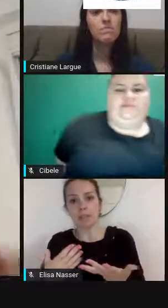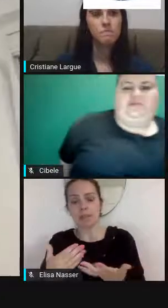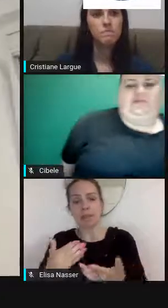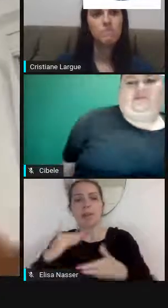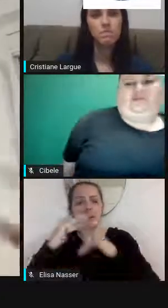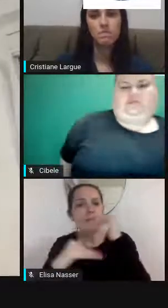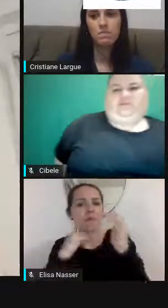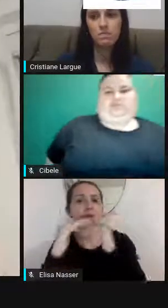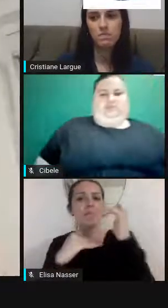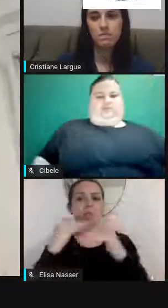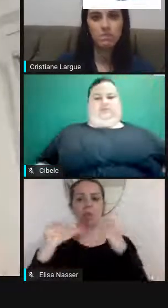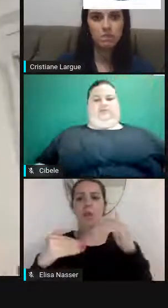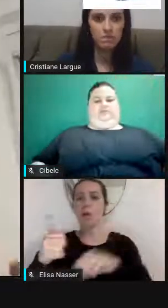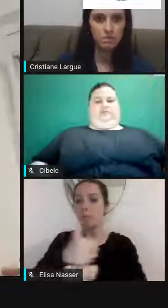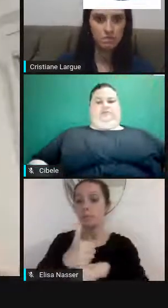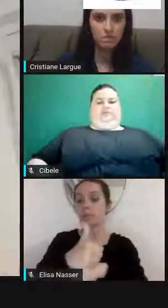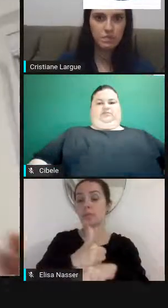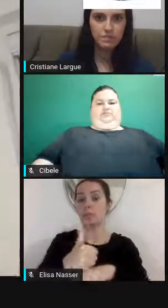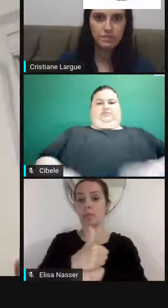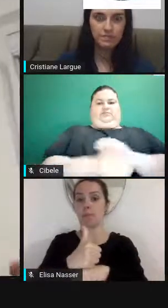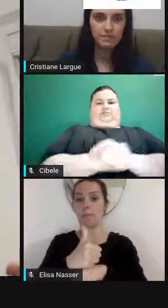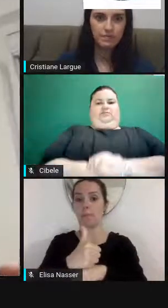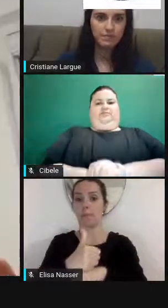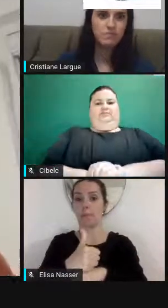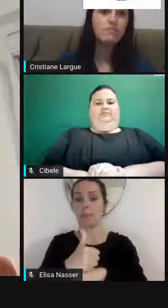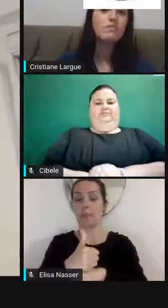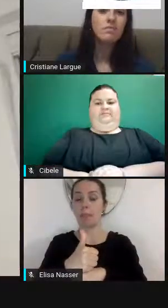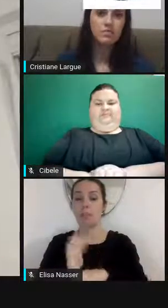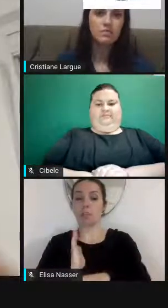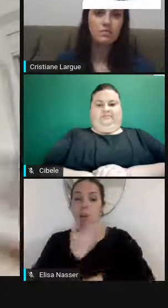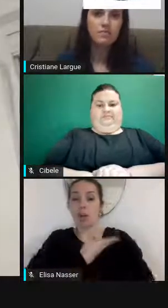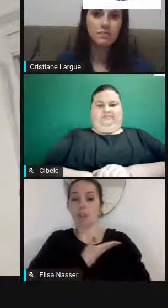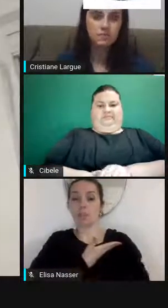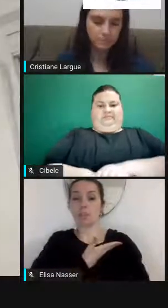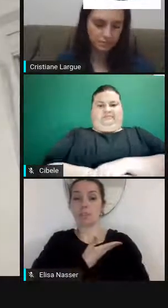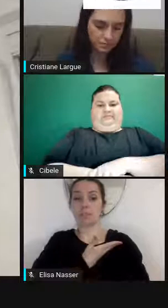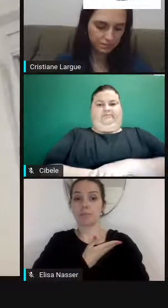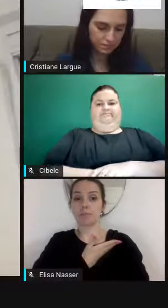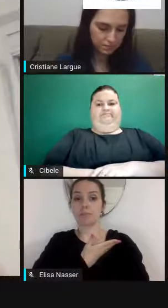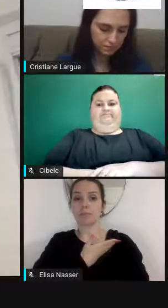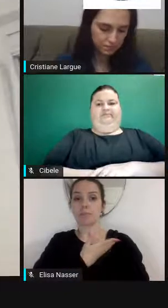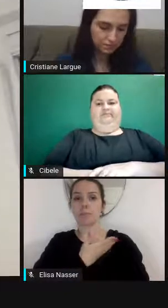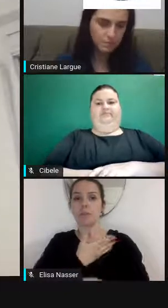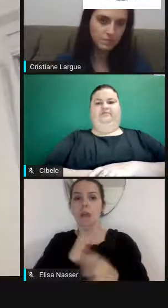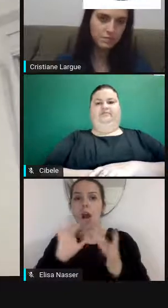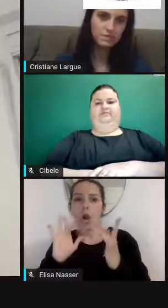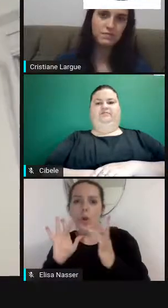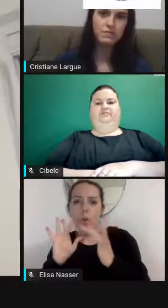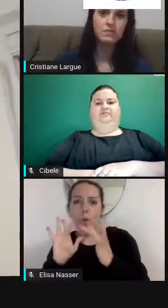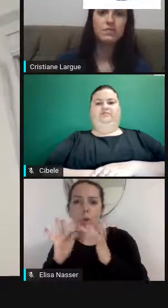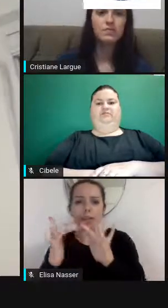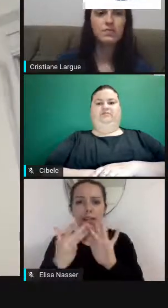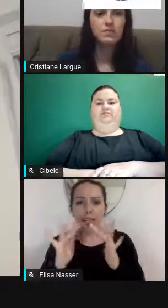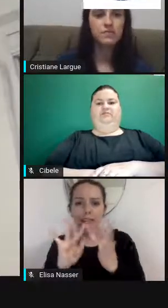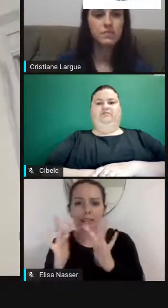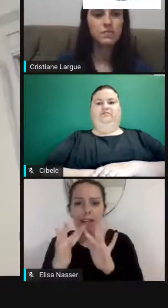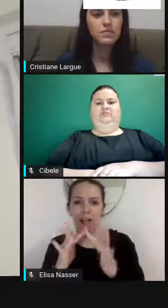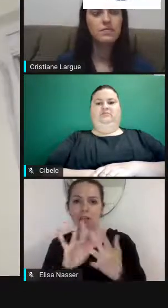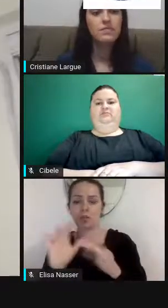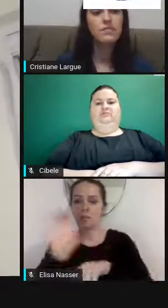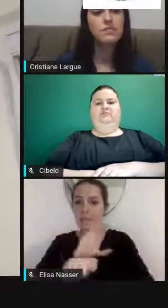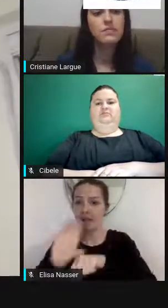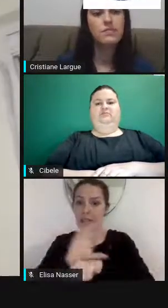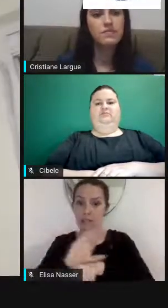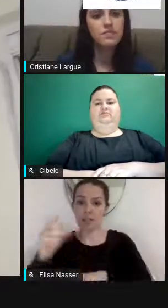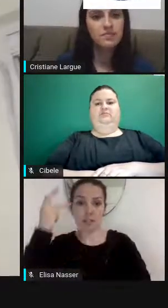né a gente vem muito ligado à ciências naturais e ao longo desse período que a gente está muito ligado à academia